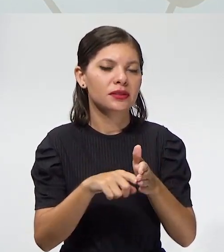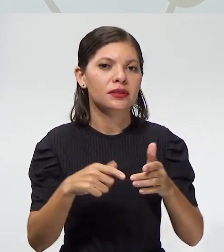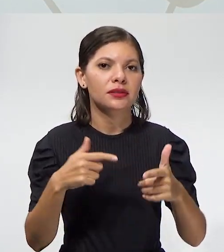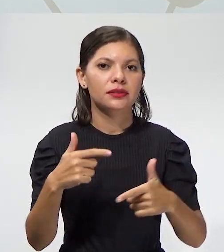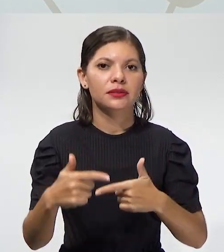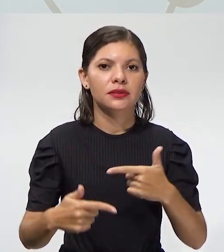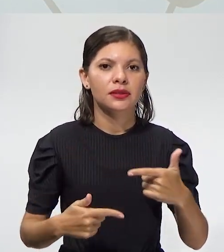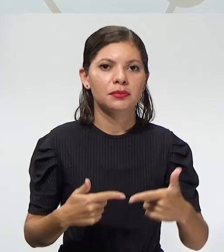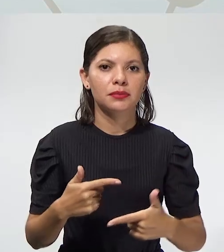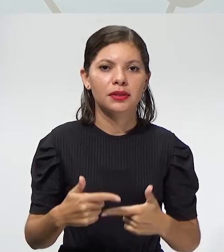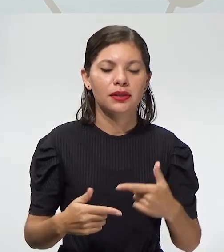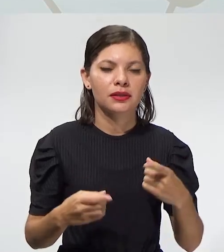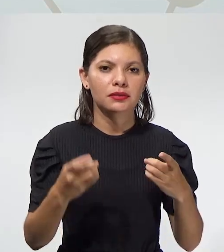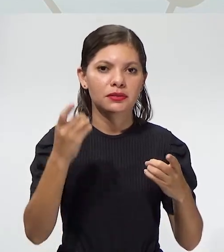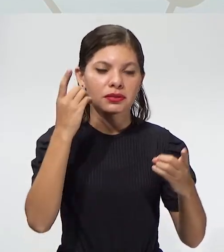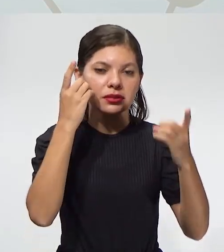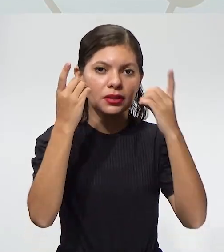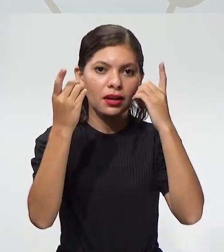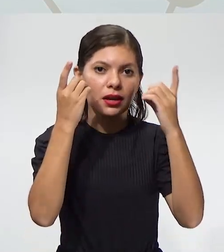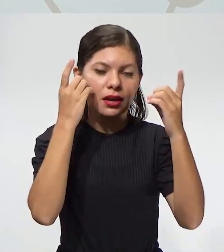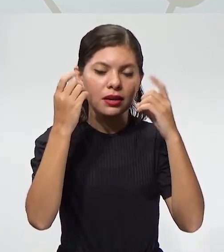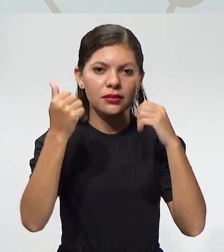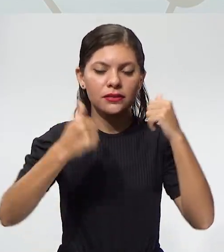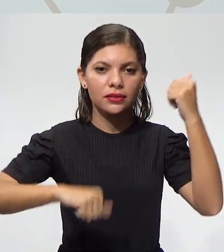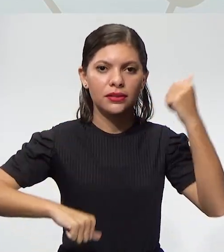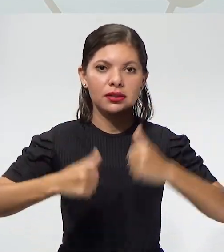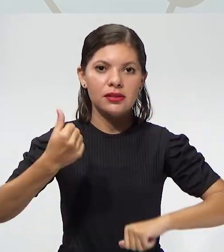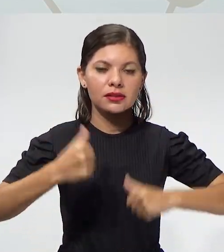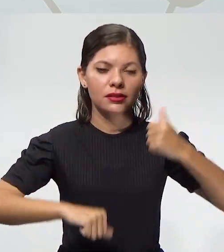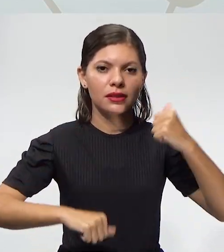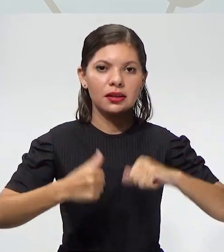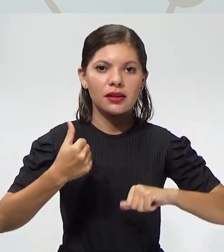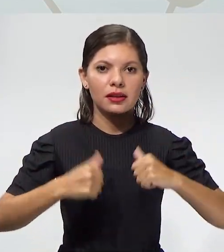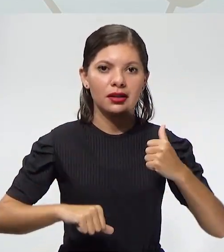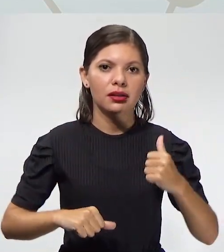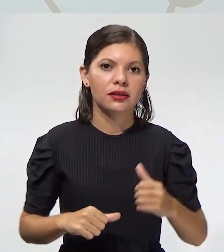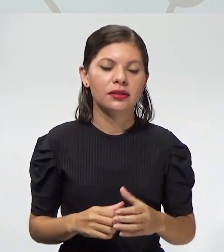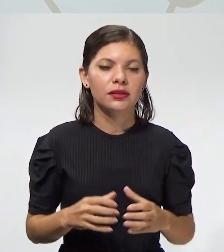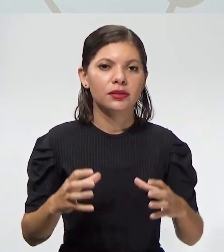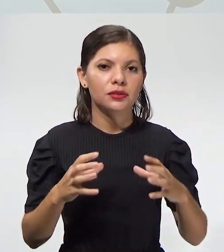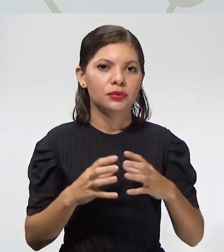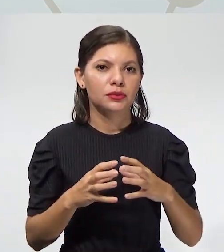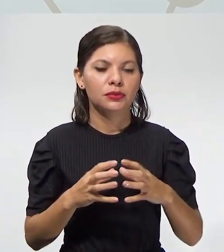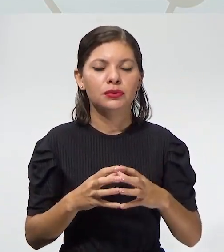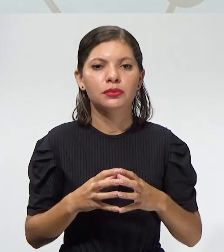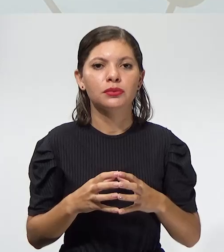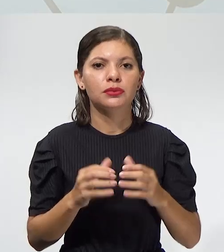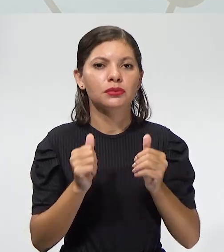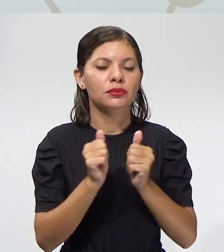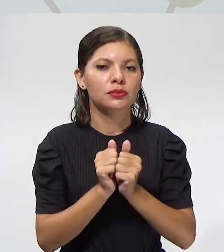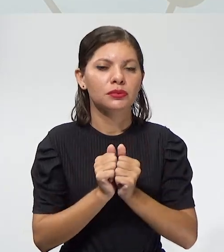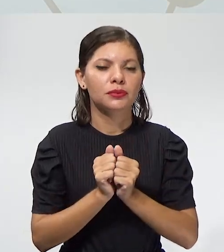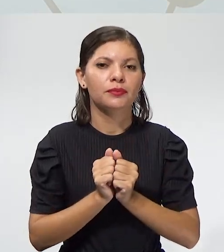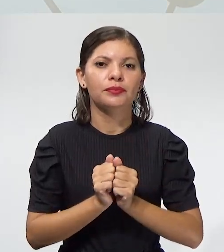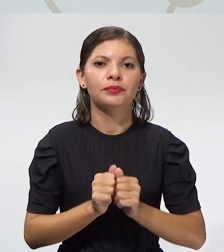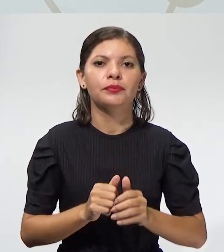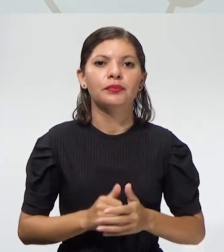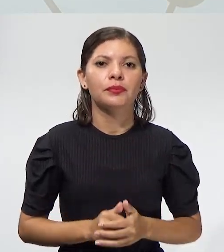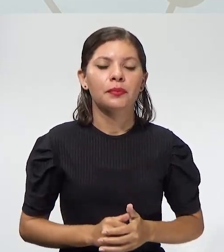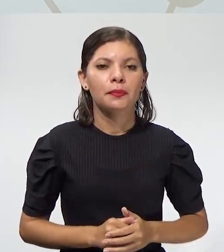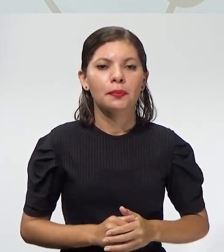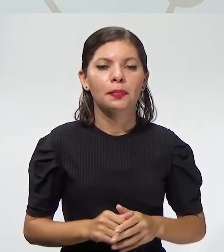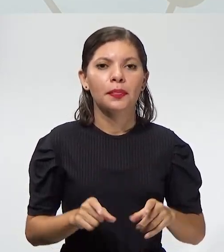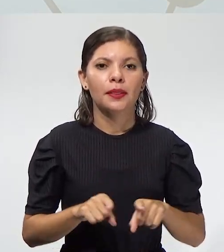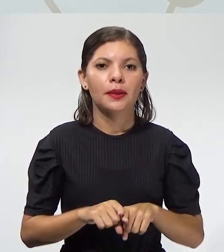né, que é o trabalho de levantar dados e analisar o que foi levantado junto à comunidade, à sociedade,